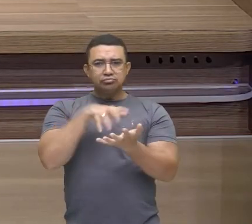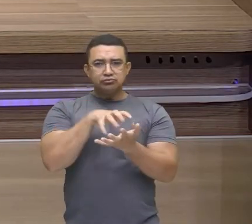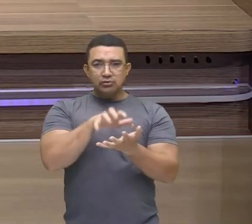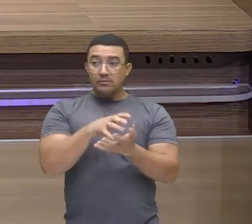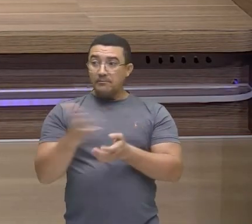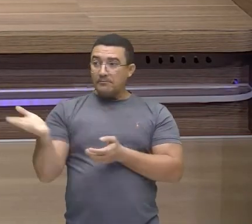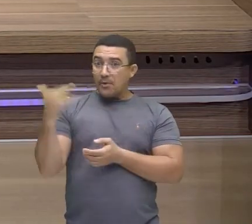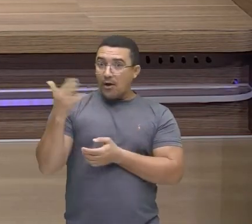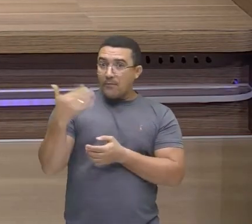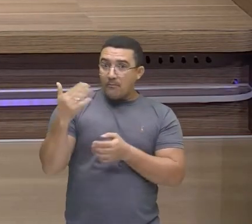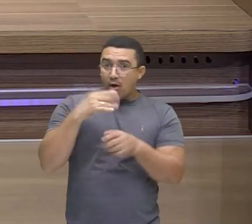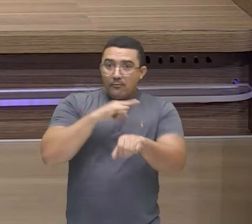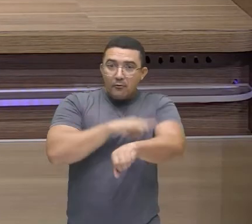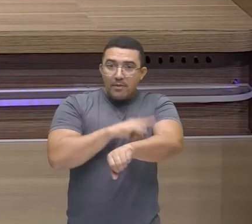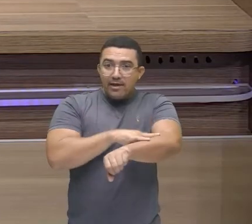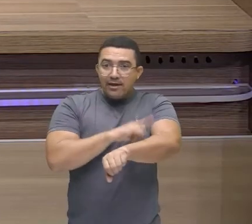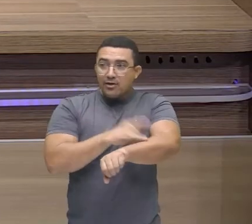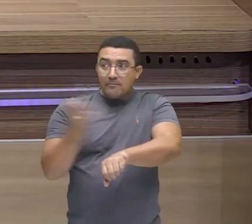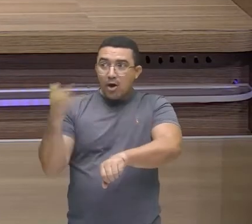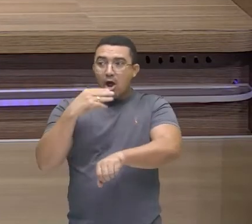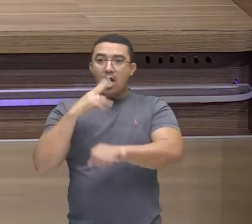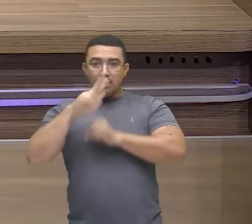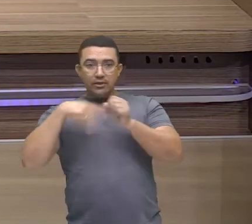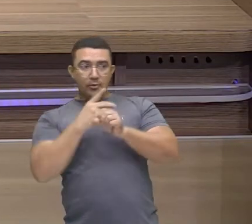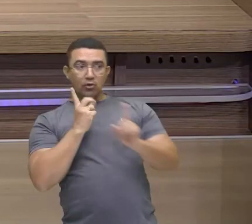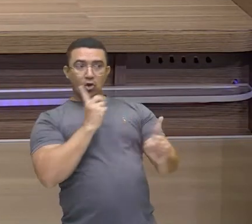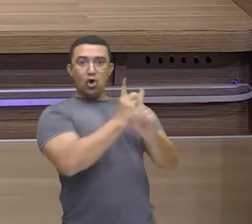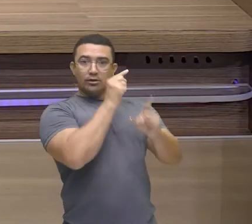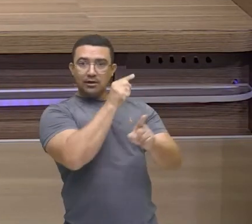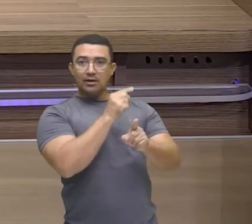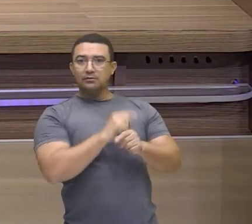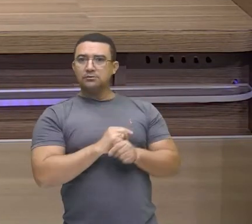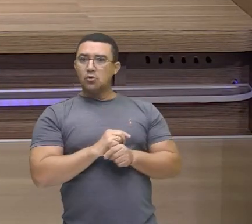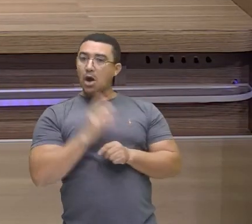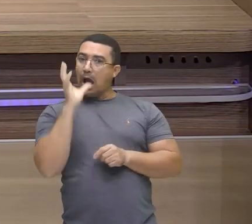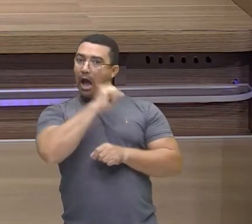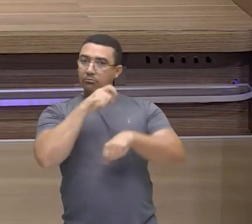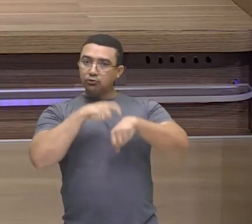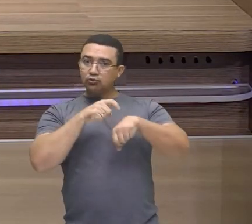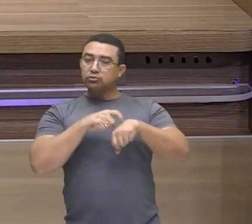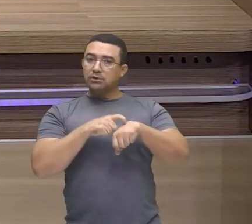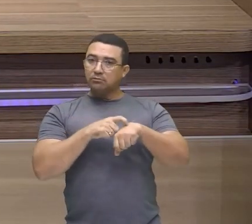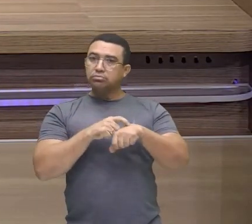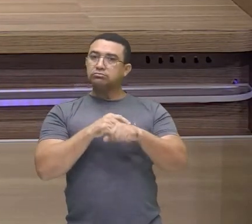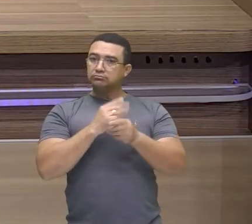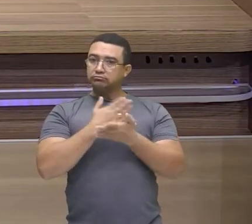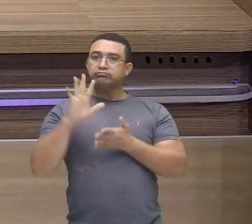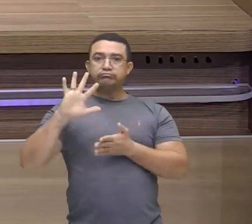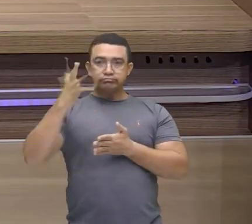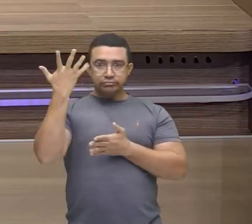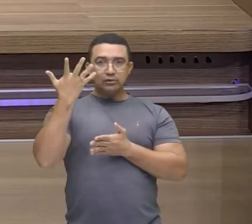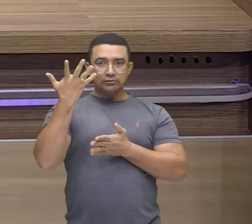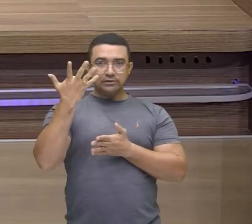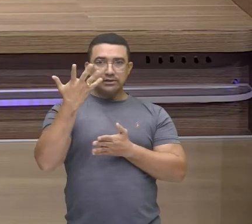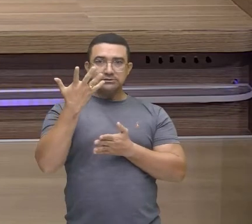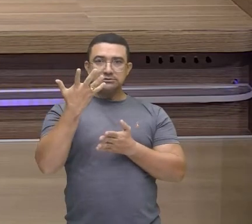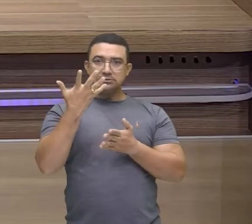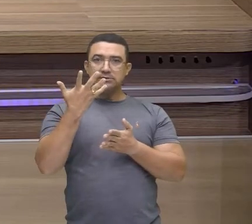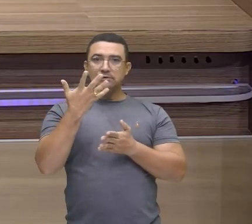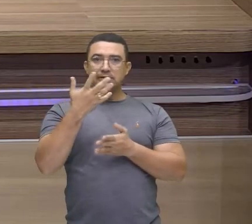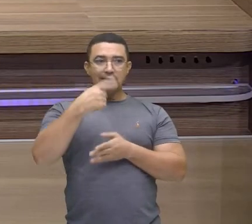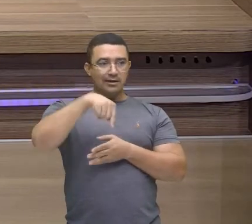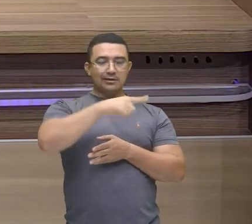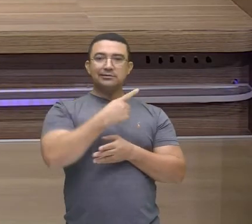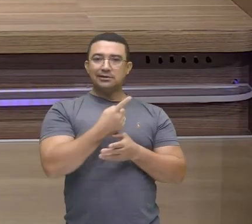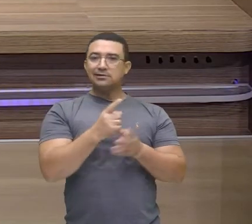do masculino, fica lá por trás, que eu vou encontrar lá. Aquele pedacinho de tempo. E naquele pedacinho de tempo, eles fazem umas exposições muito